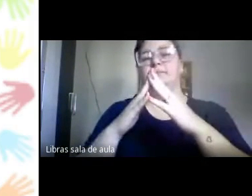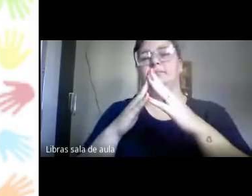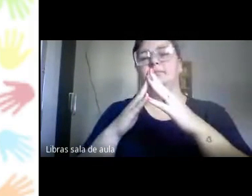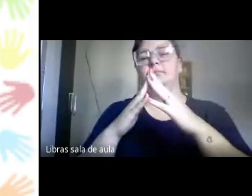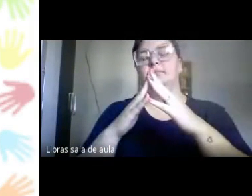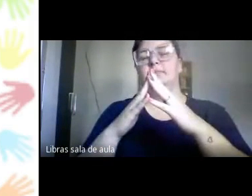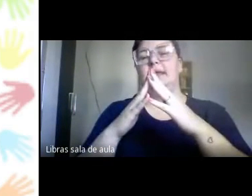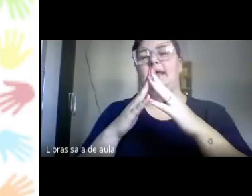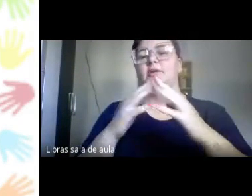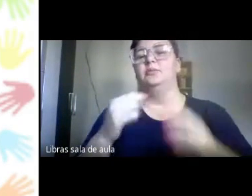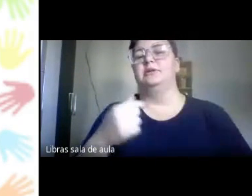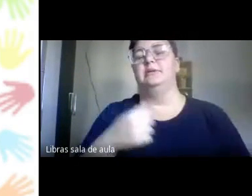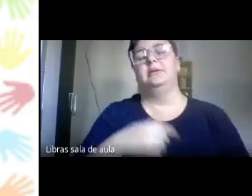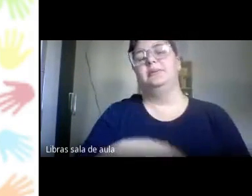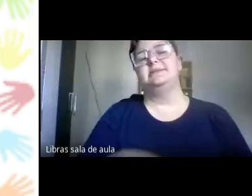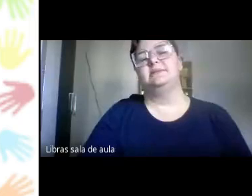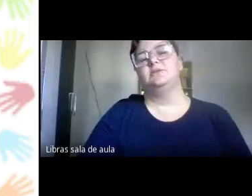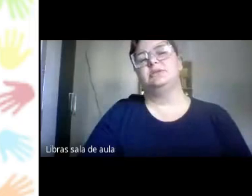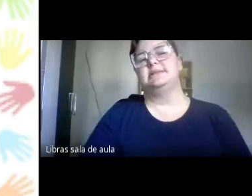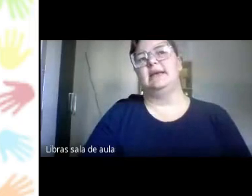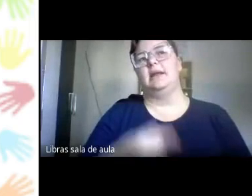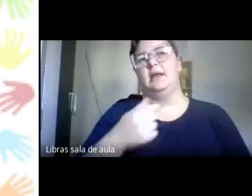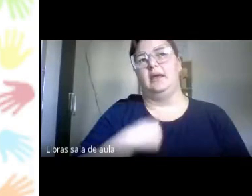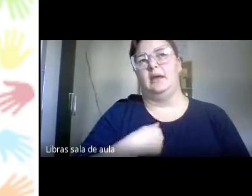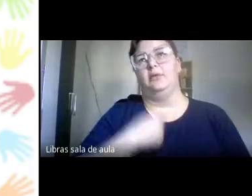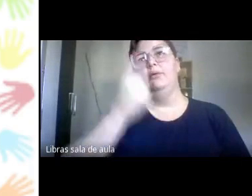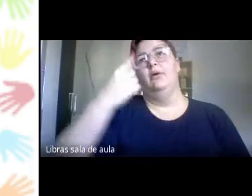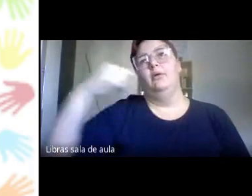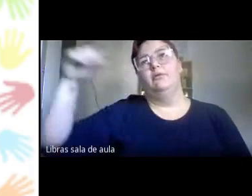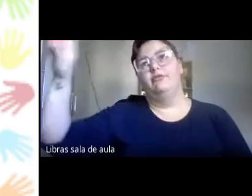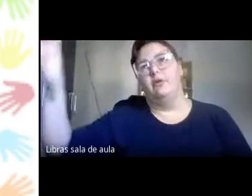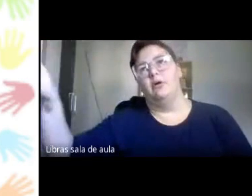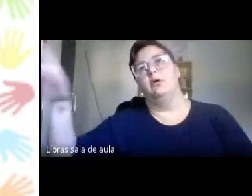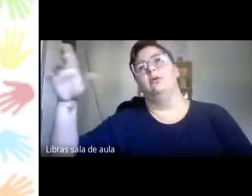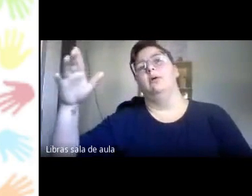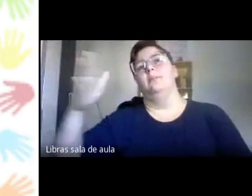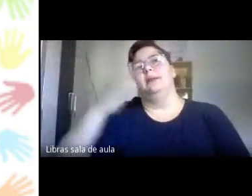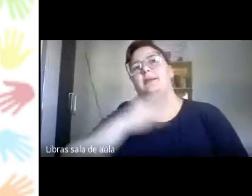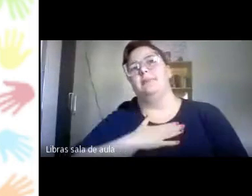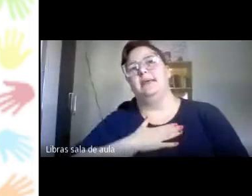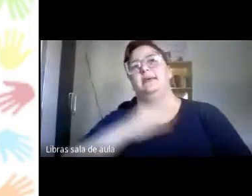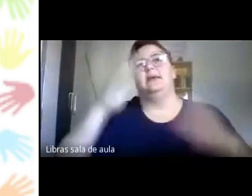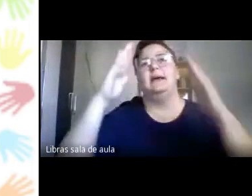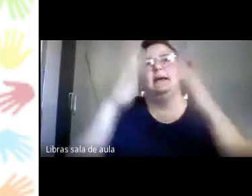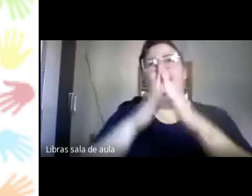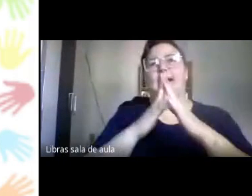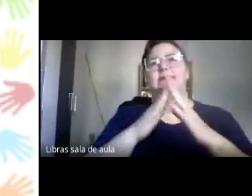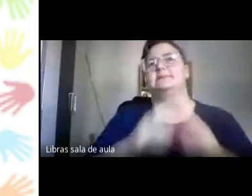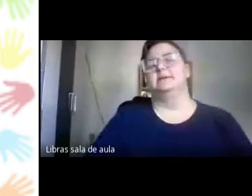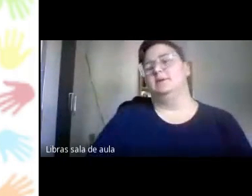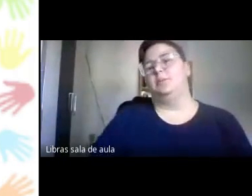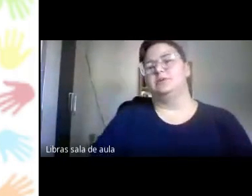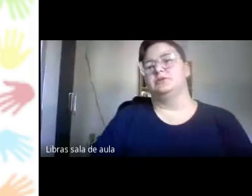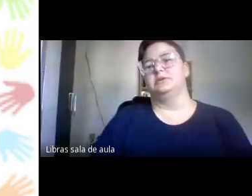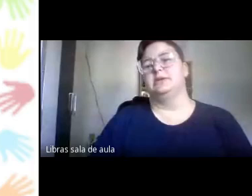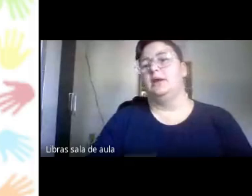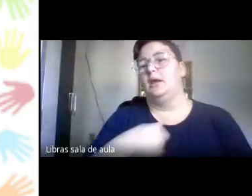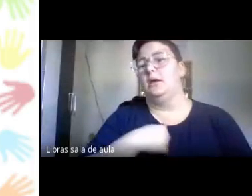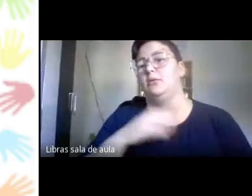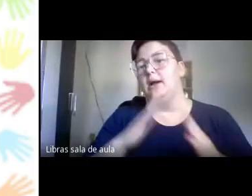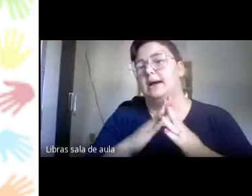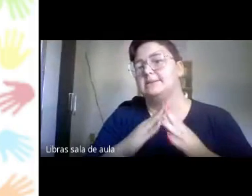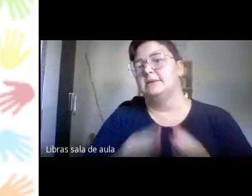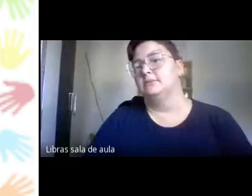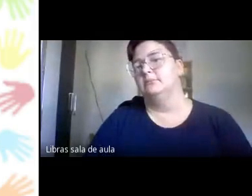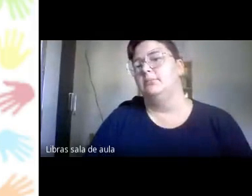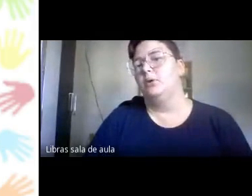casa, né? Eu não preciso dizer eu vou para minha casa. Eu posso só dizer